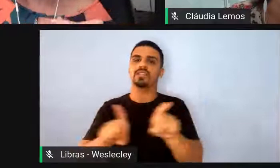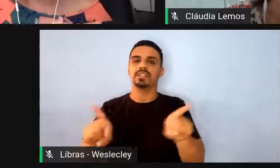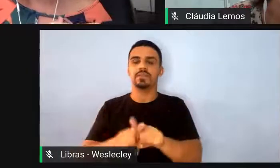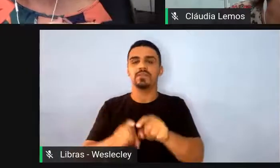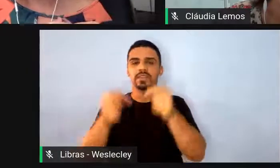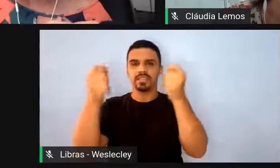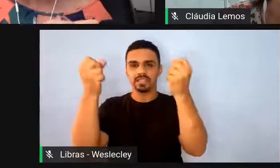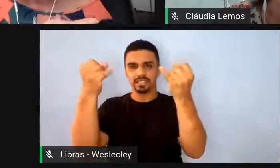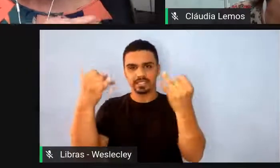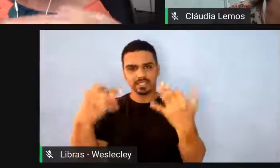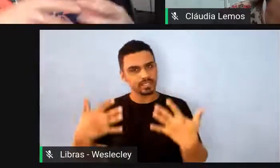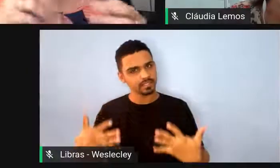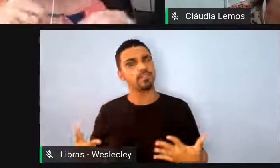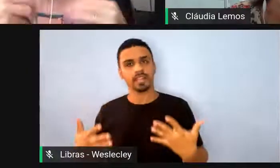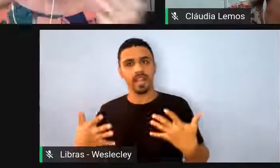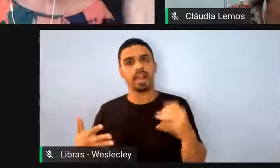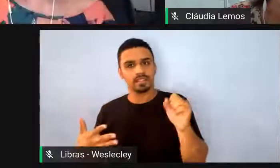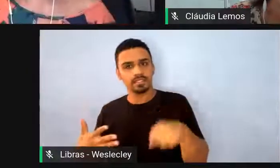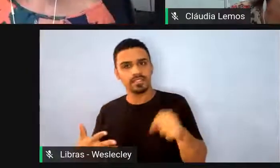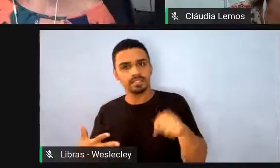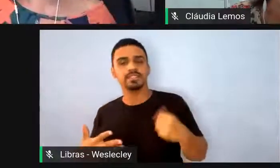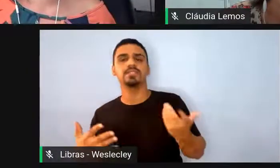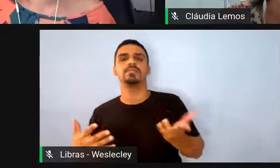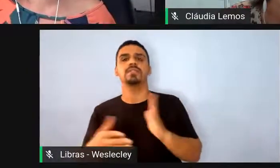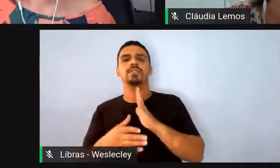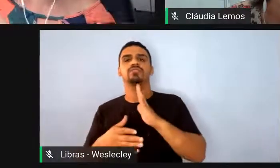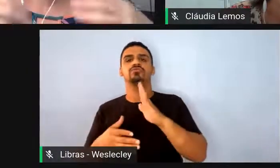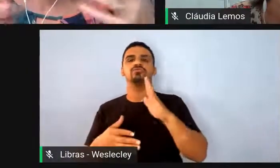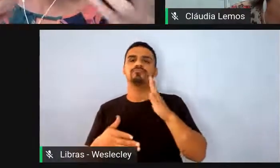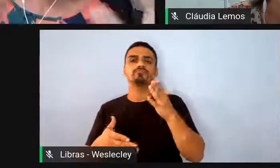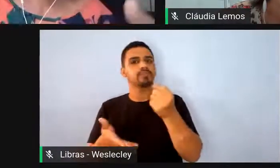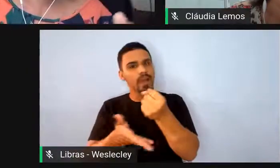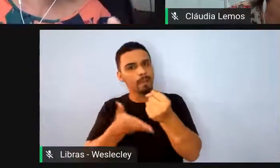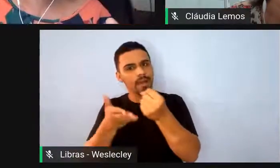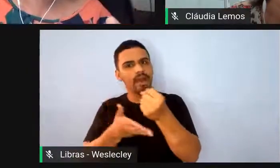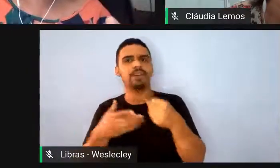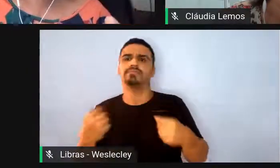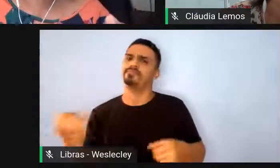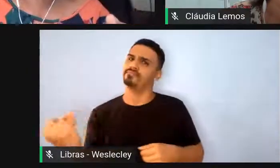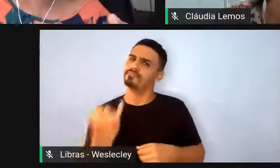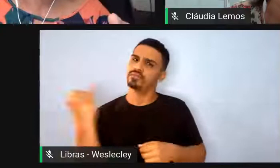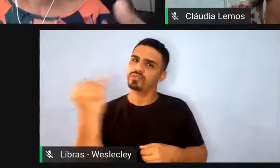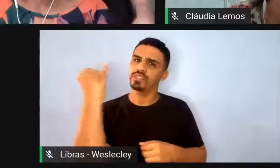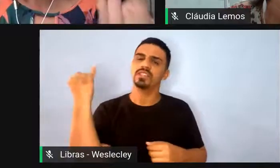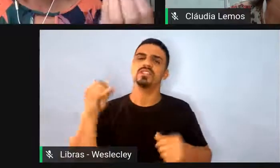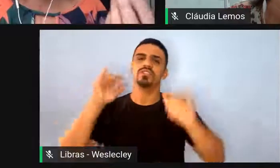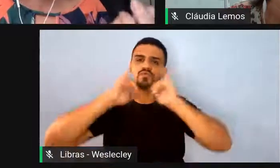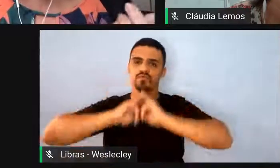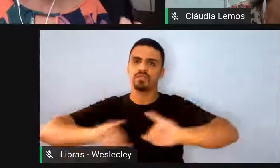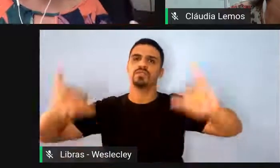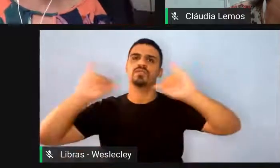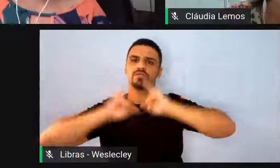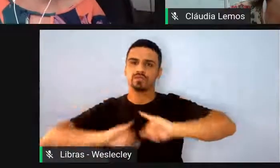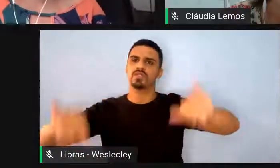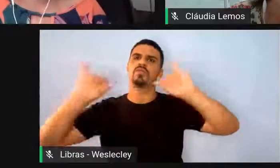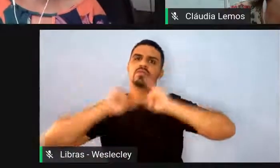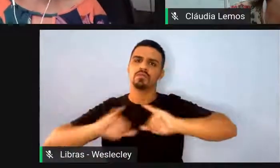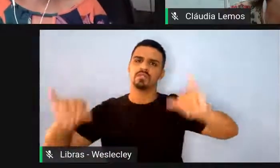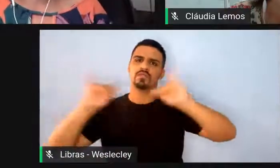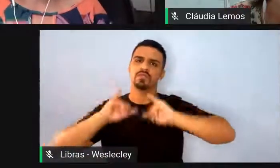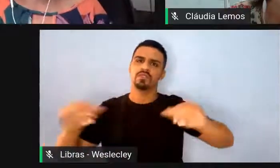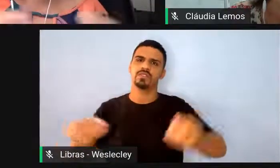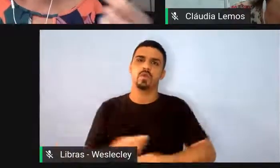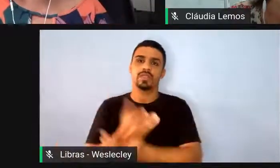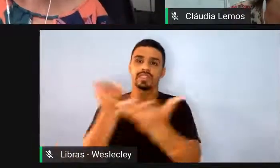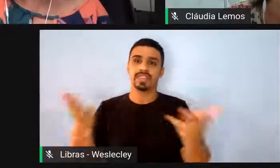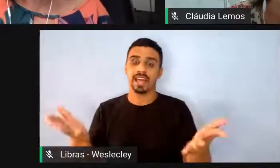base eleitoral, né? Agora, quando você dá informação para o cidadão, quanto mais informação você dá para o cidadão, mais instrumentos o cidadão vai